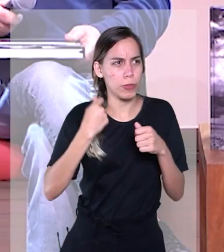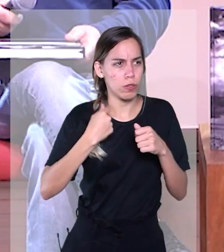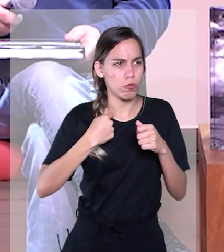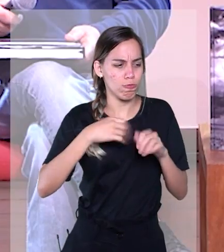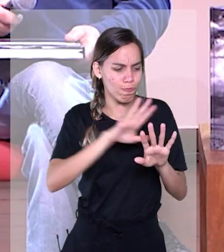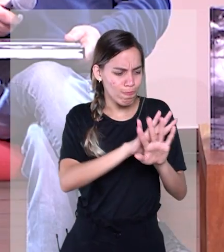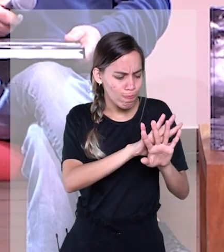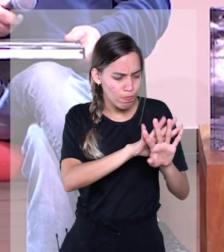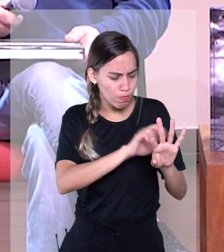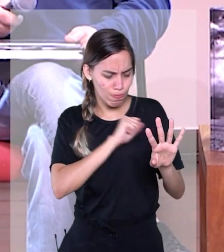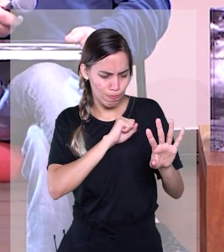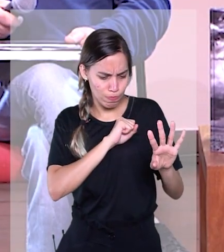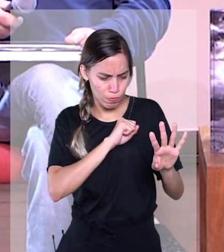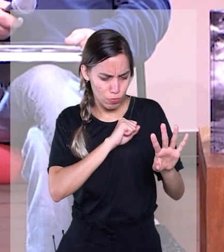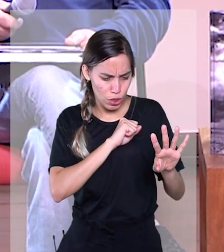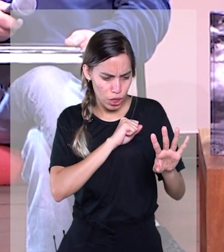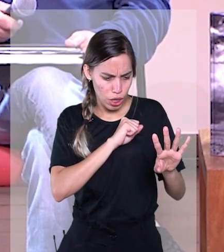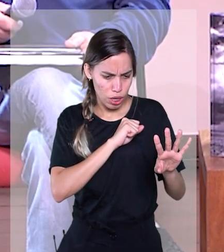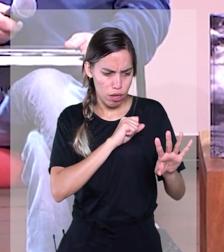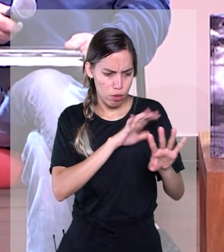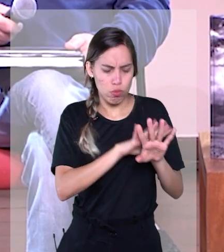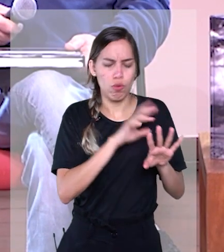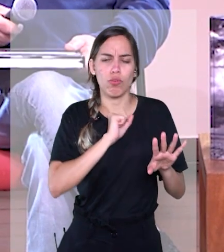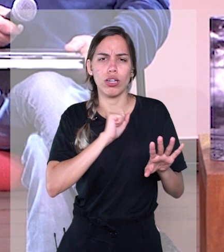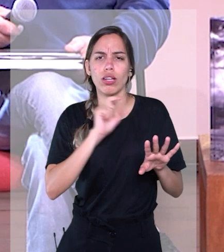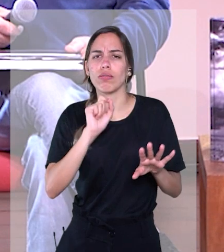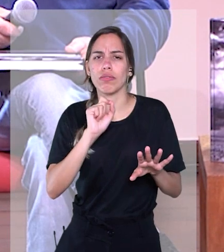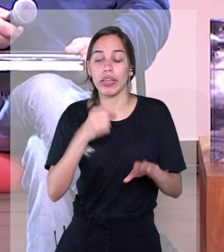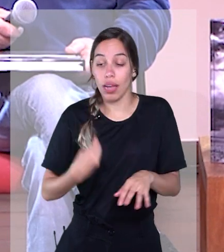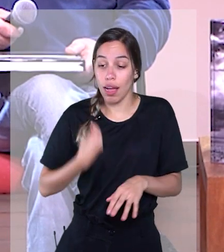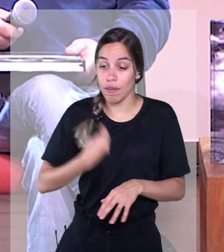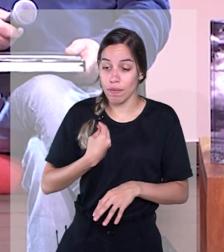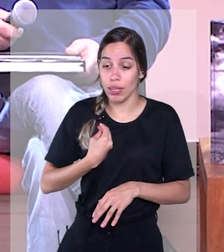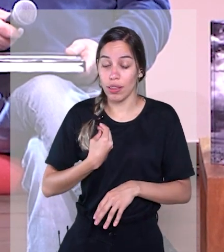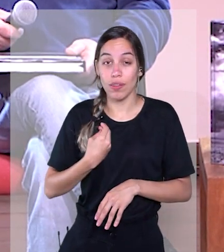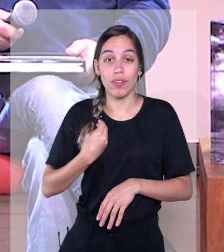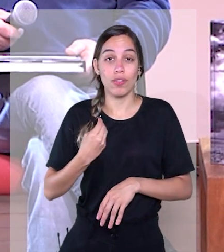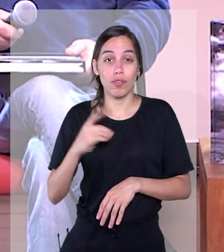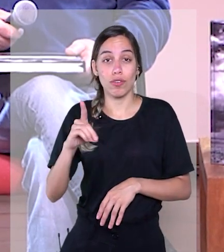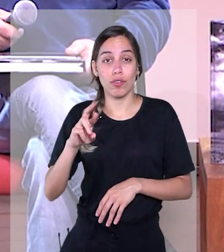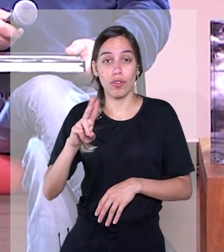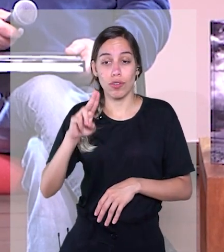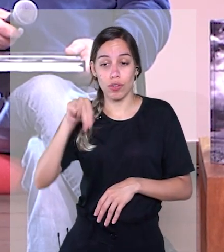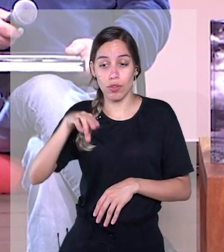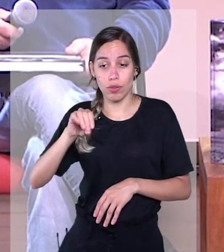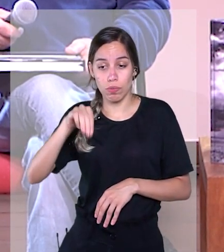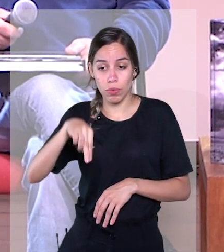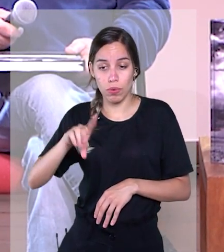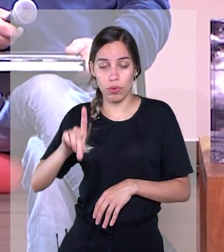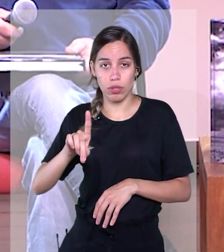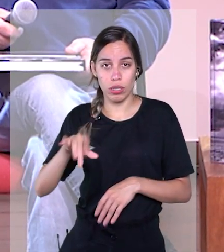é a vida do Drummond. Então, os poemas começam na